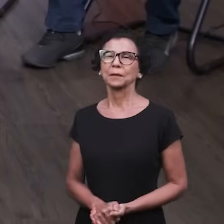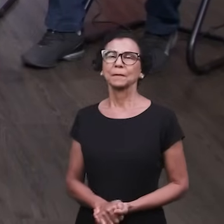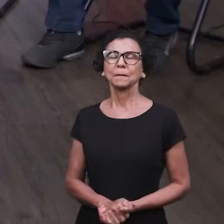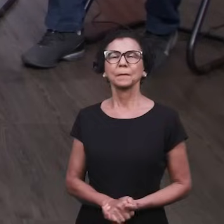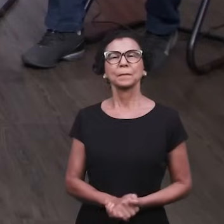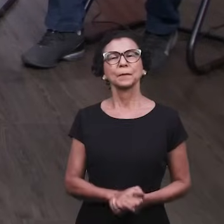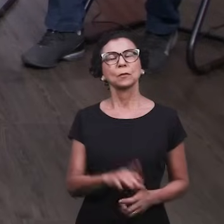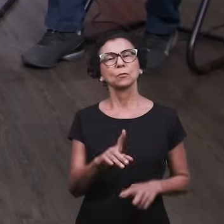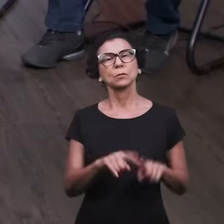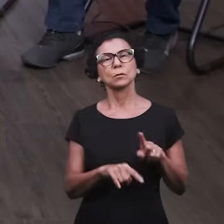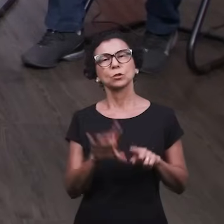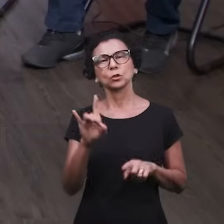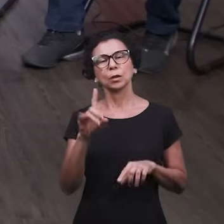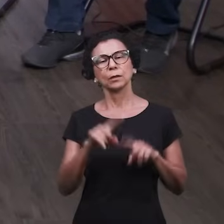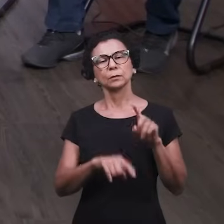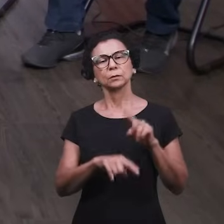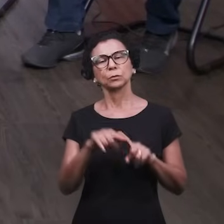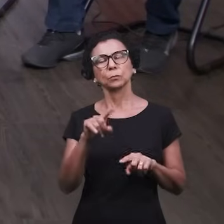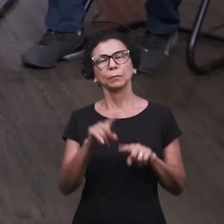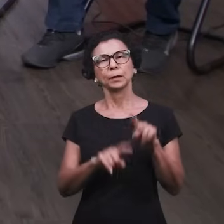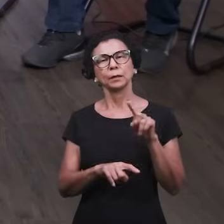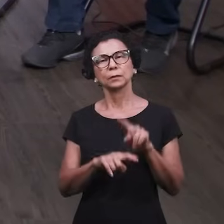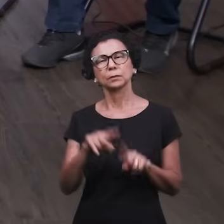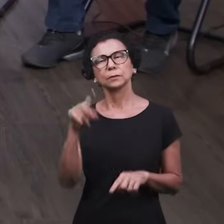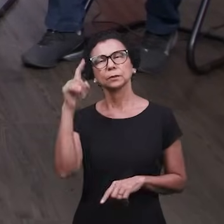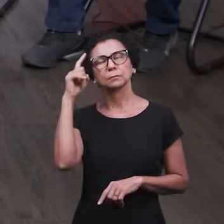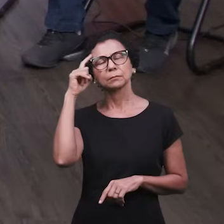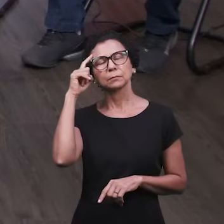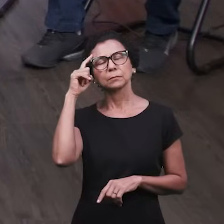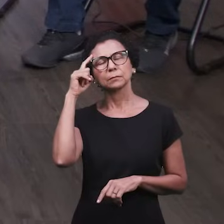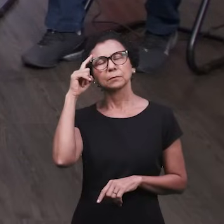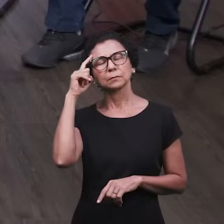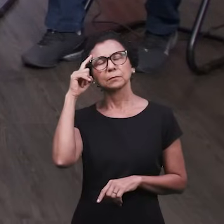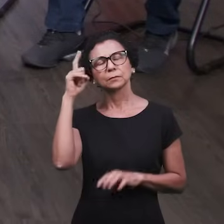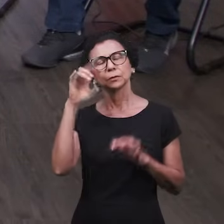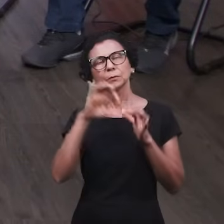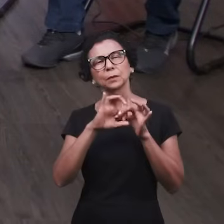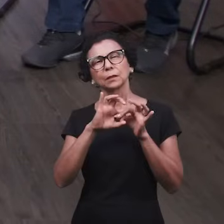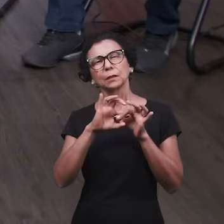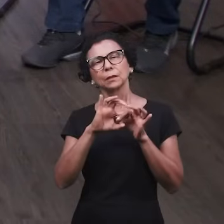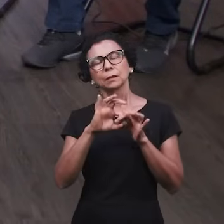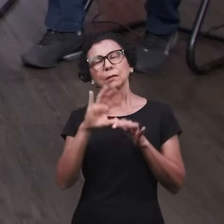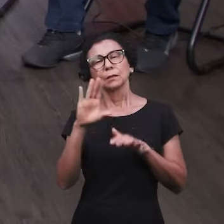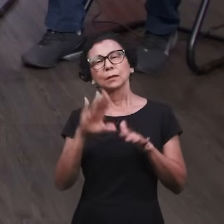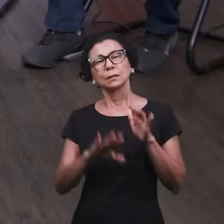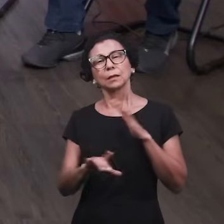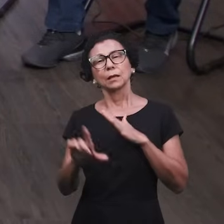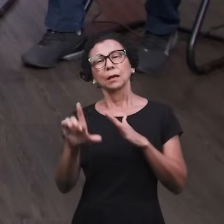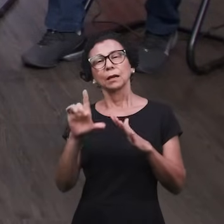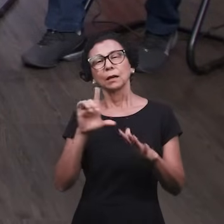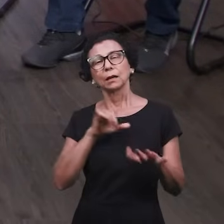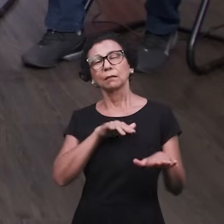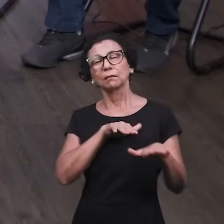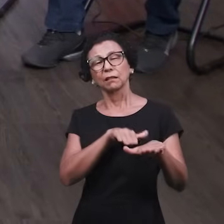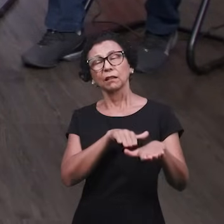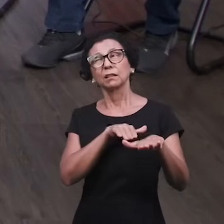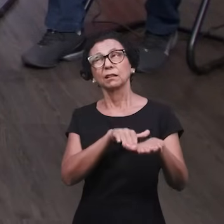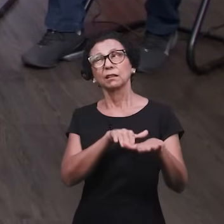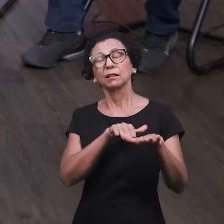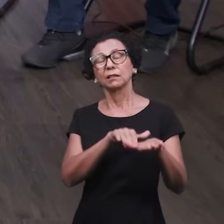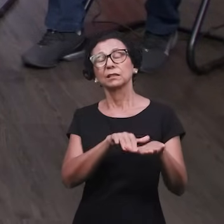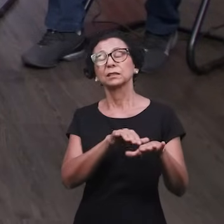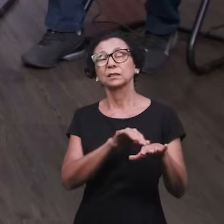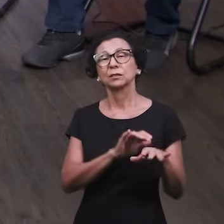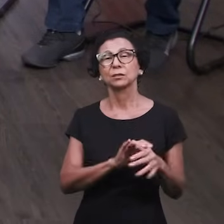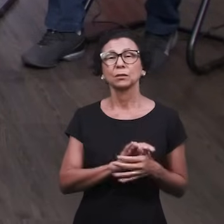à reflexão. Então, acaba que a pessoa chega agitada na igreja, vem do trabalho, trânsito, e quando